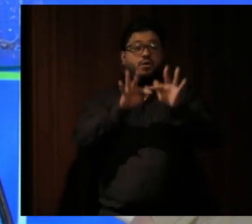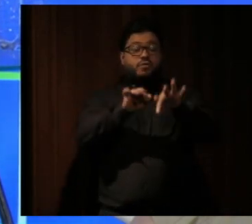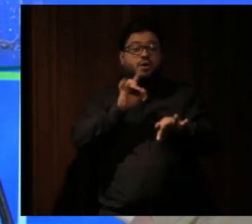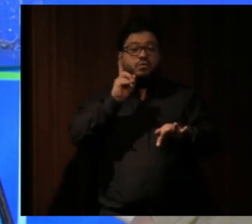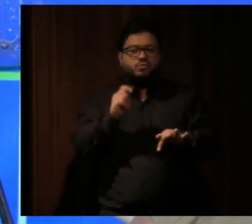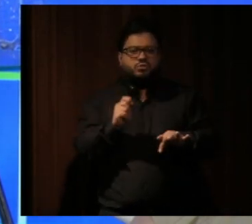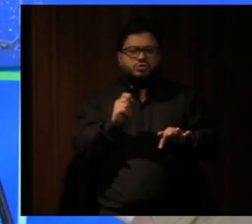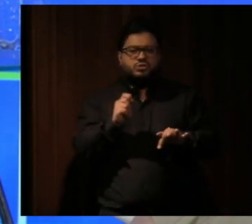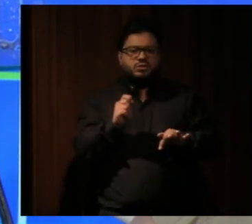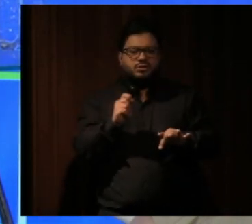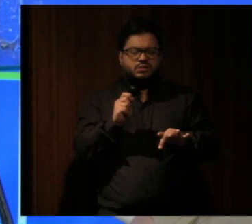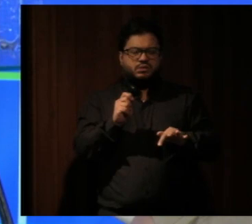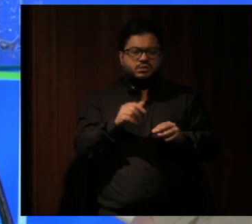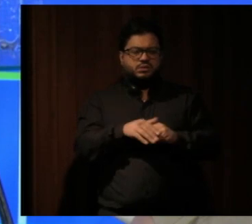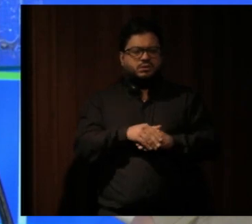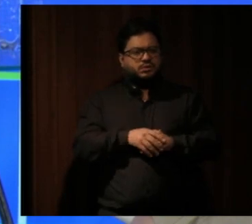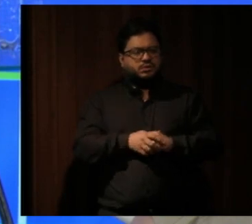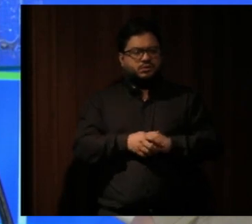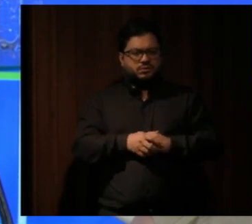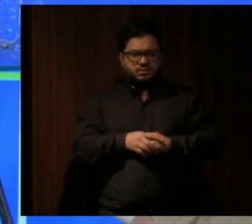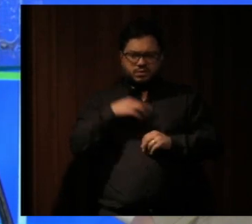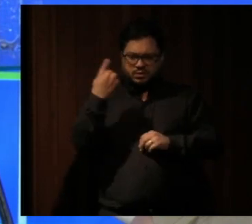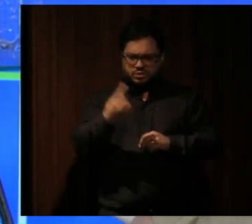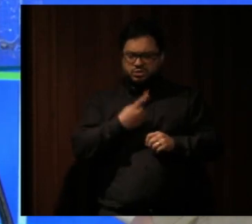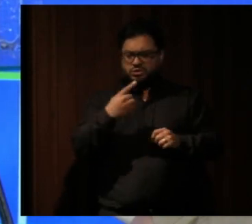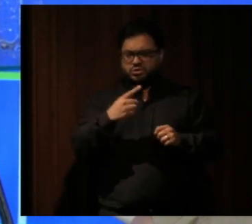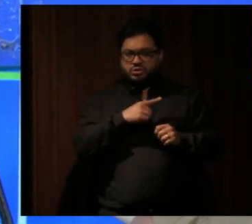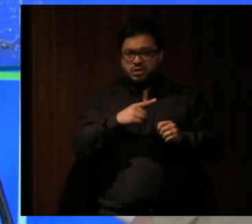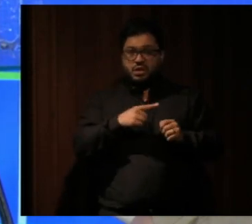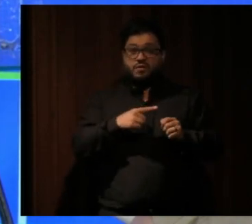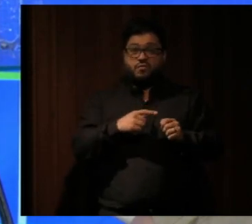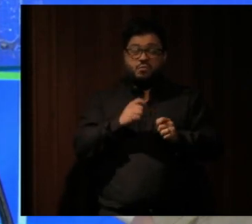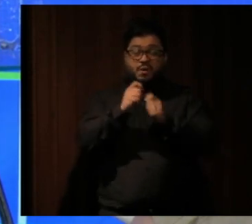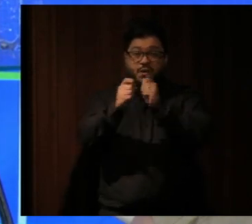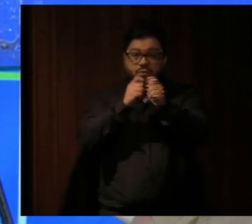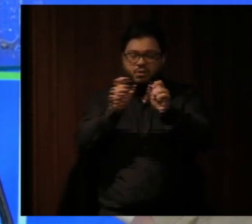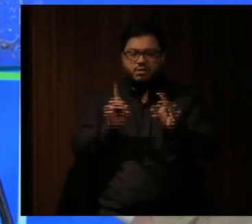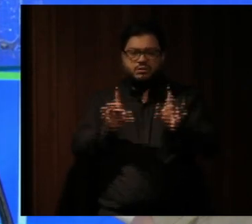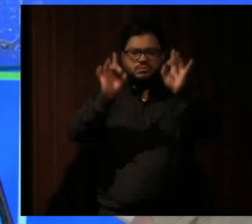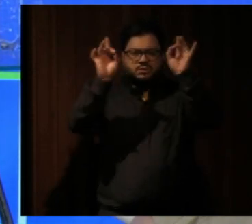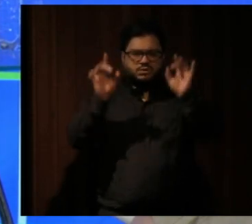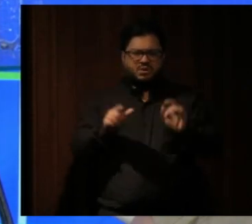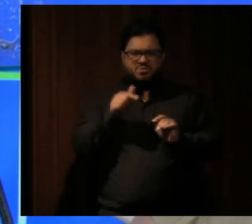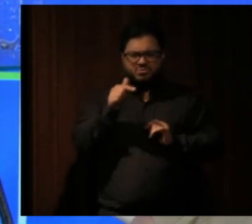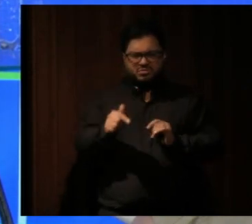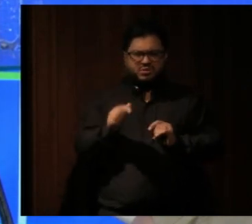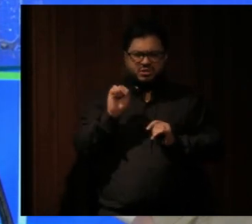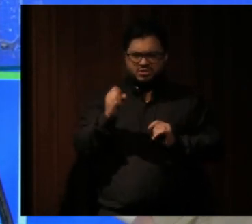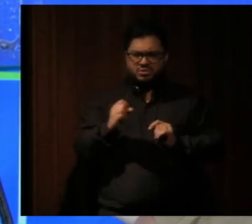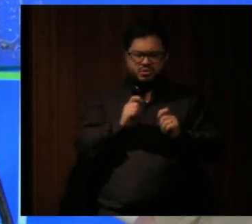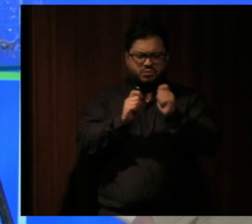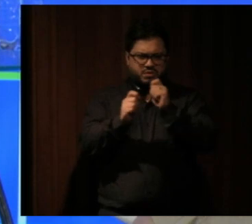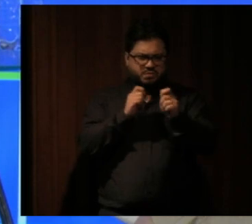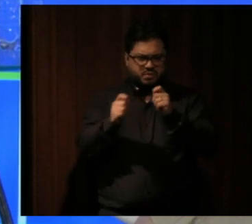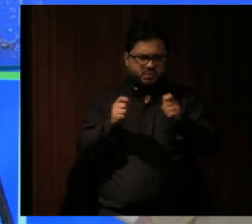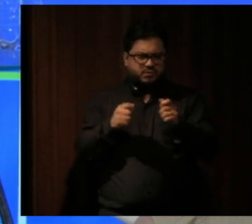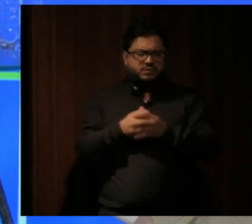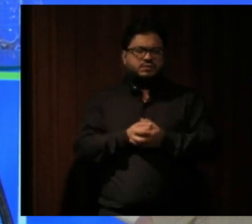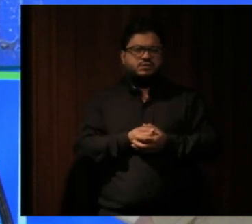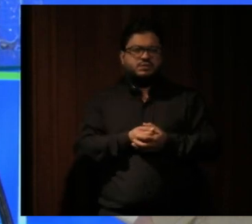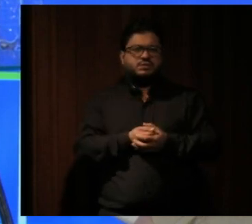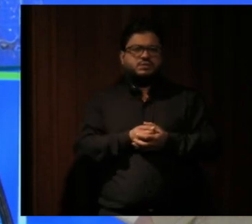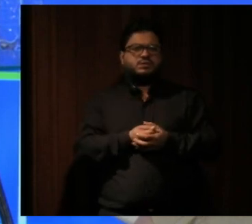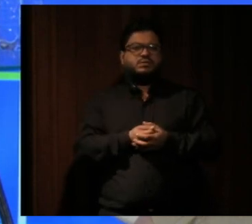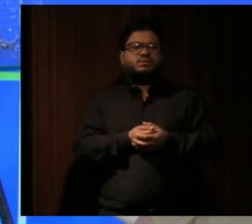do dia durante o dia no online a gente fez uma grande reportagem especial com sete oito repórteres e